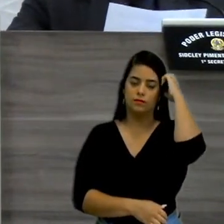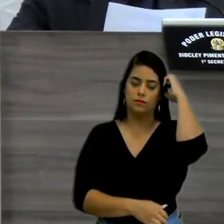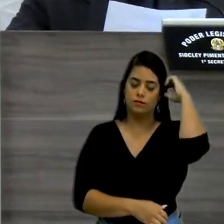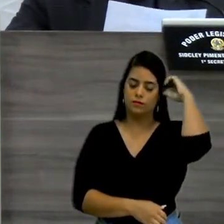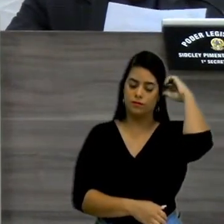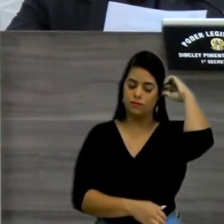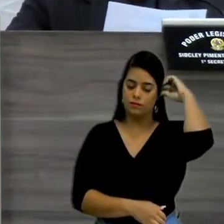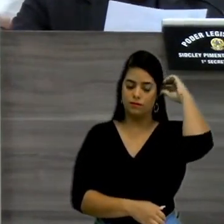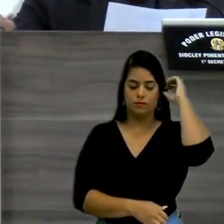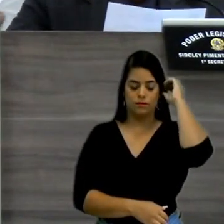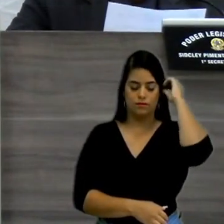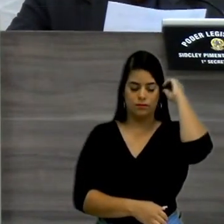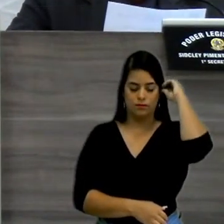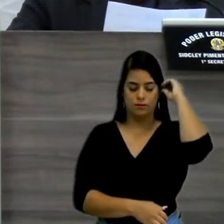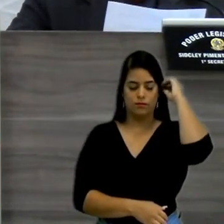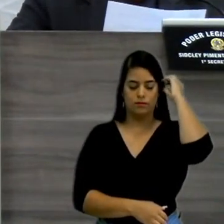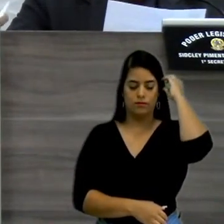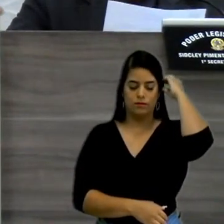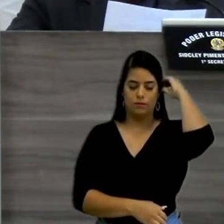Ofício número